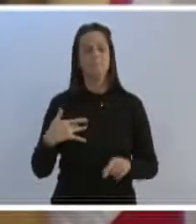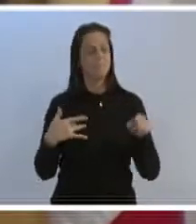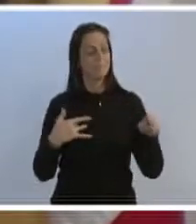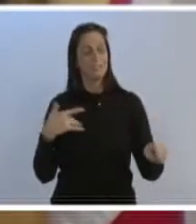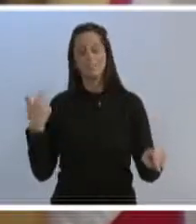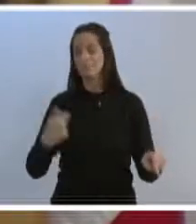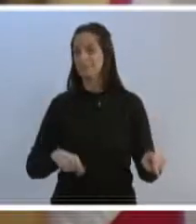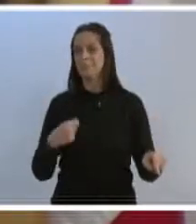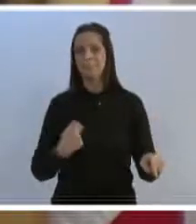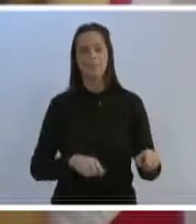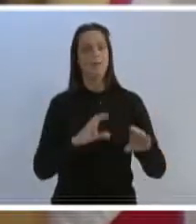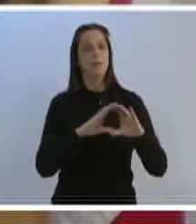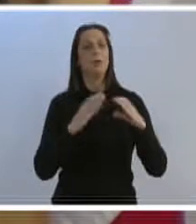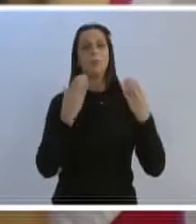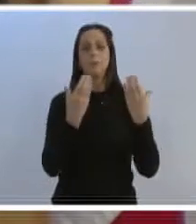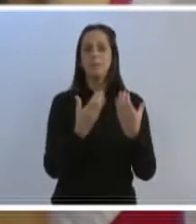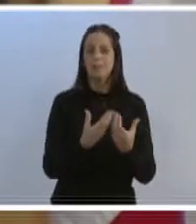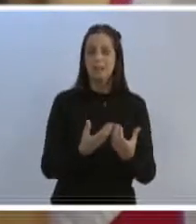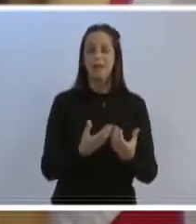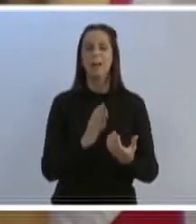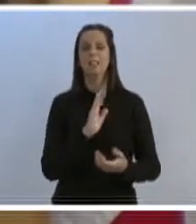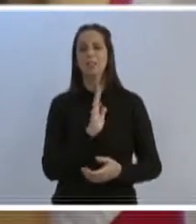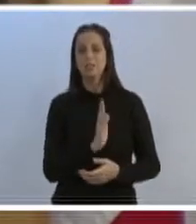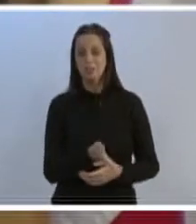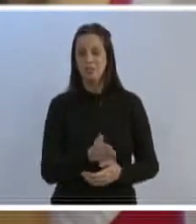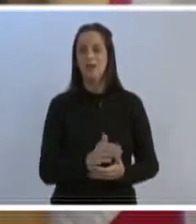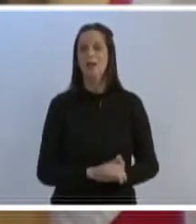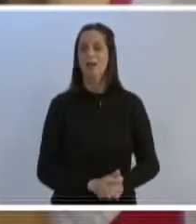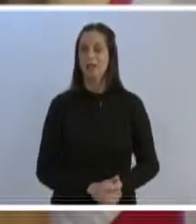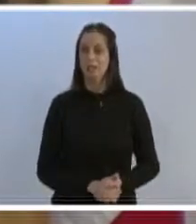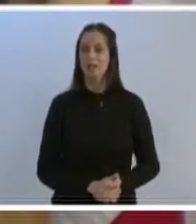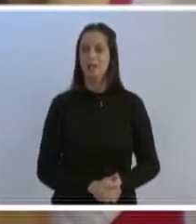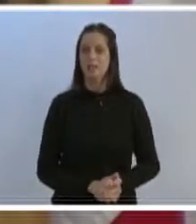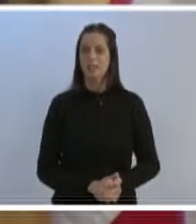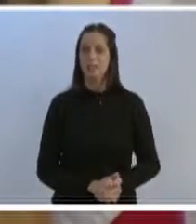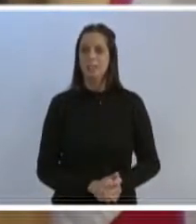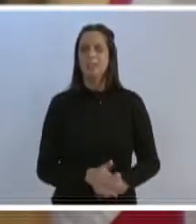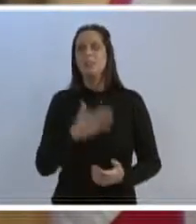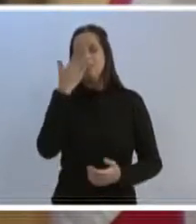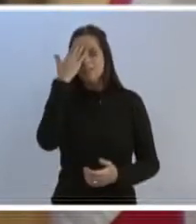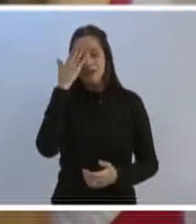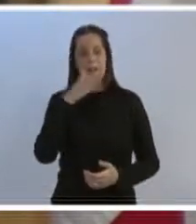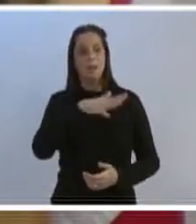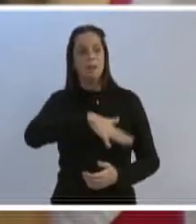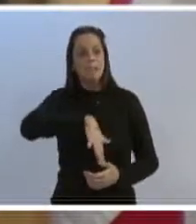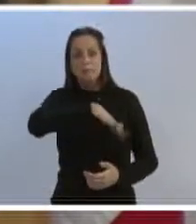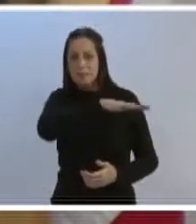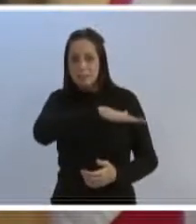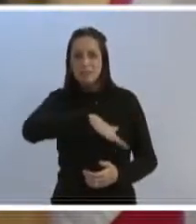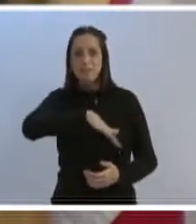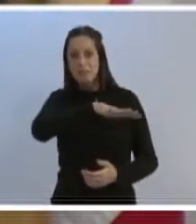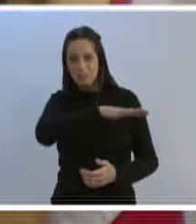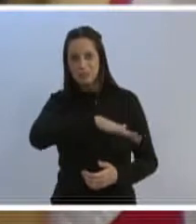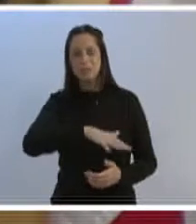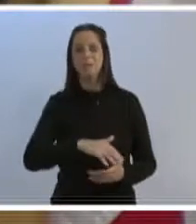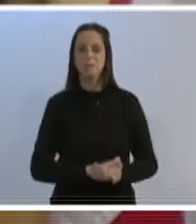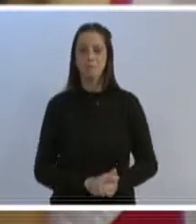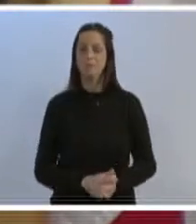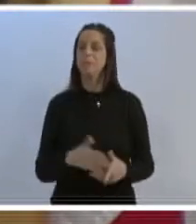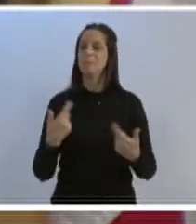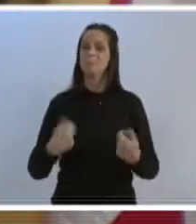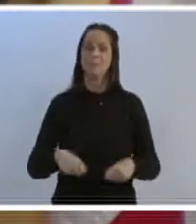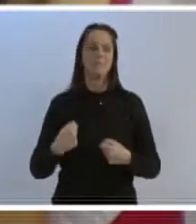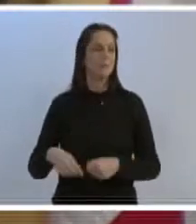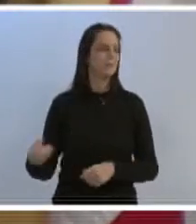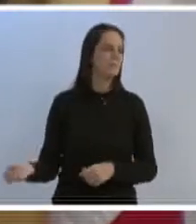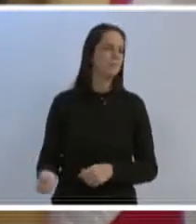quase que de alguma situação logística isolada e nós precisamos viabilizar uma nova